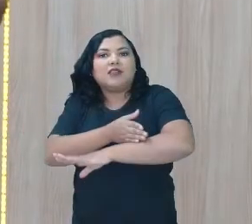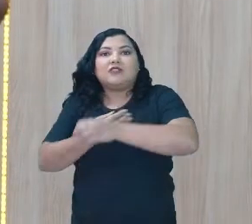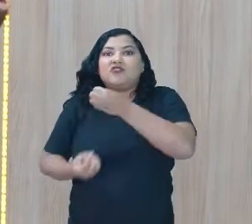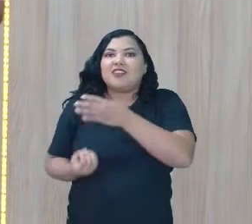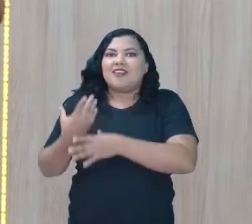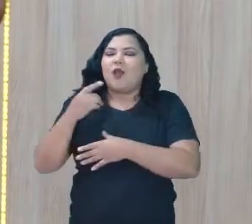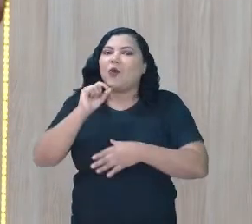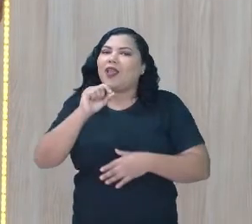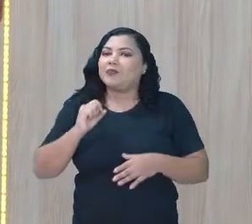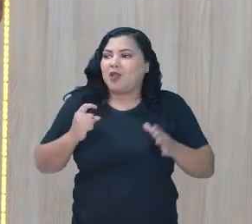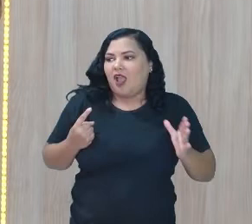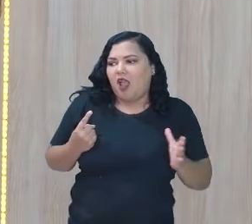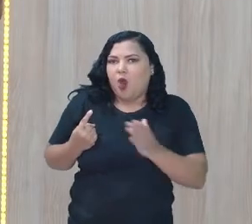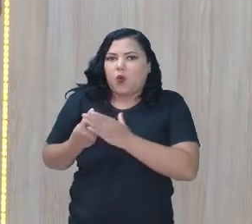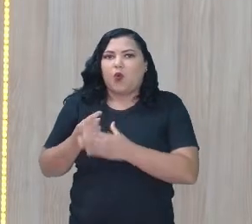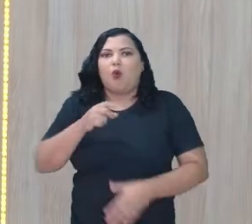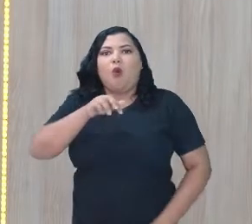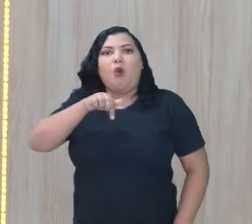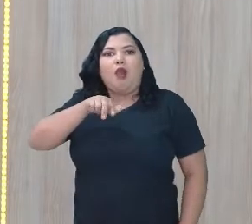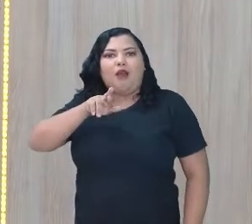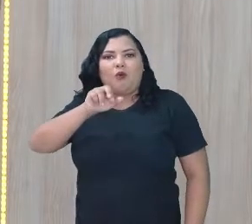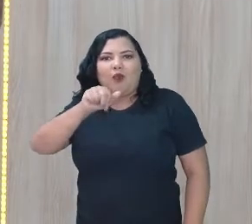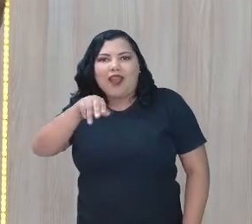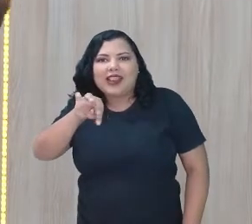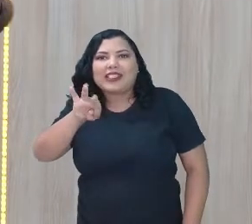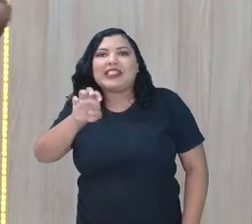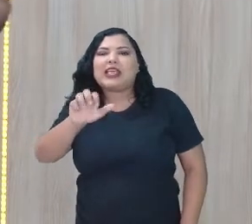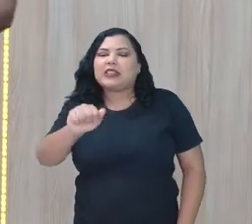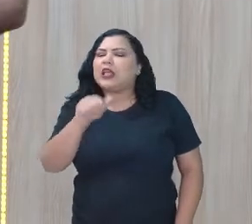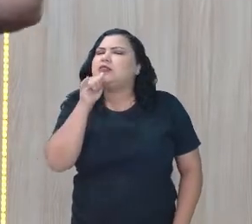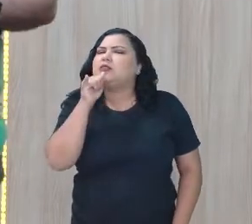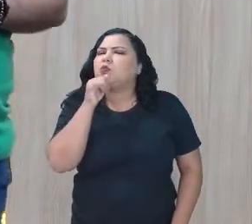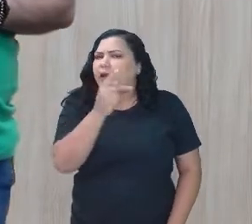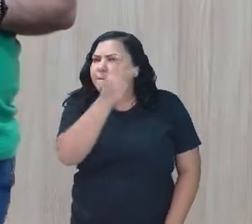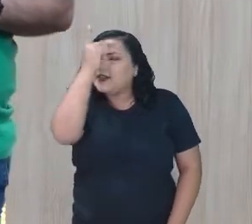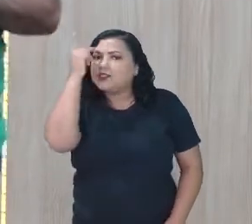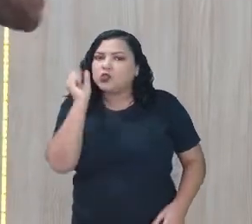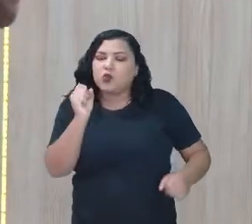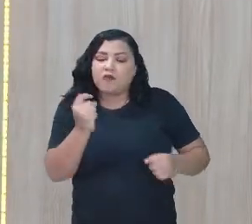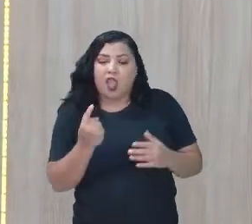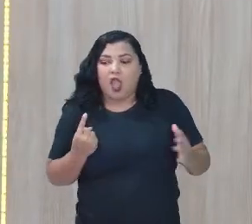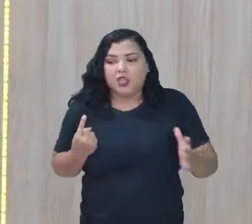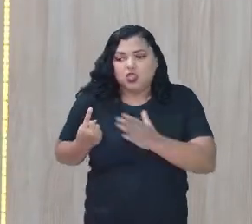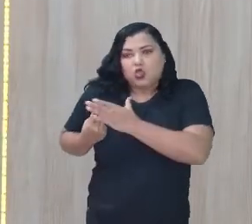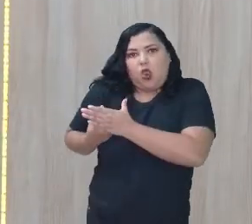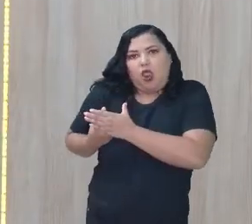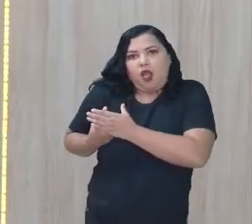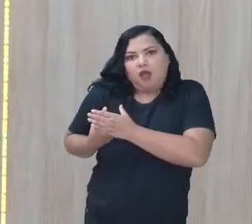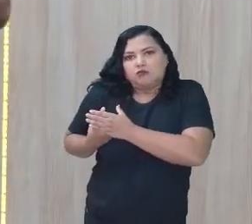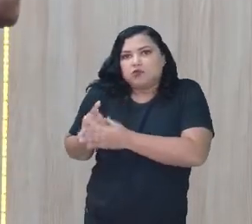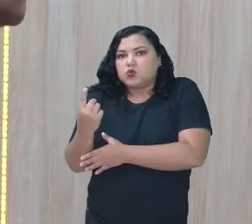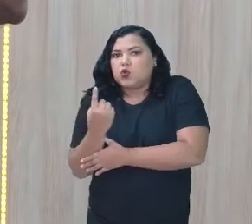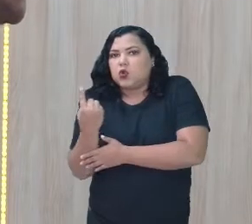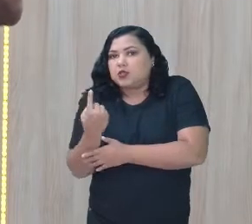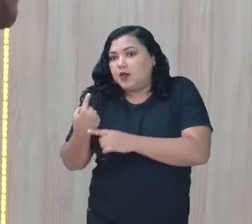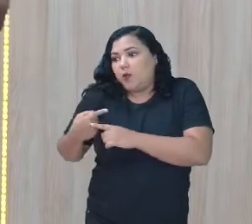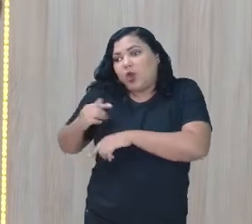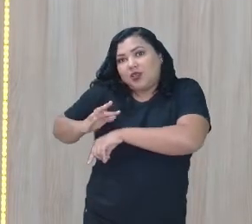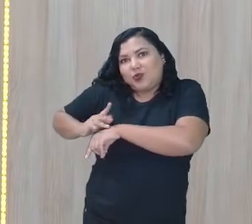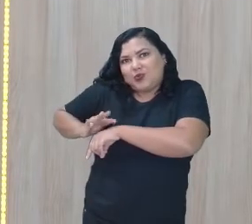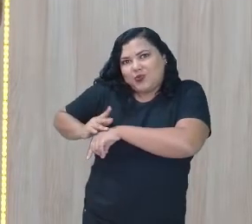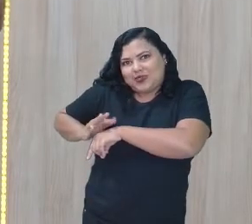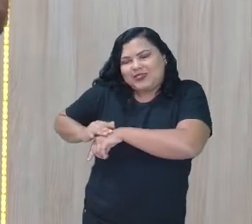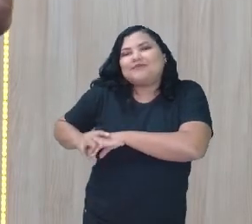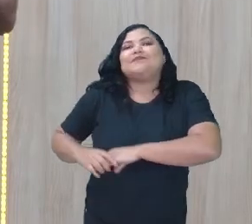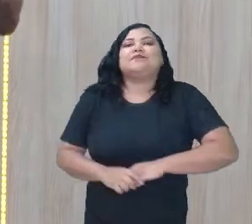as quarentenas, né? Então, quando a gente teve o surto, né, de peste bubônica, que terminou gerando, né, uma taxa